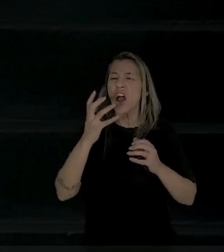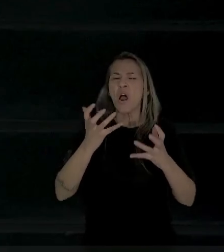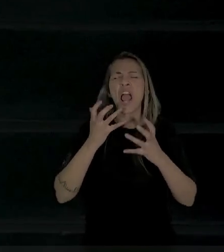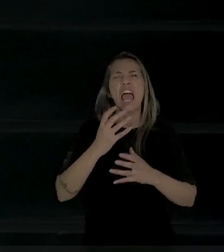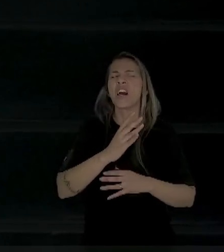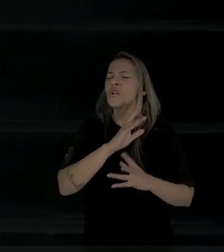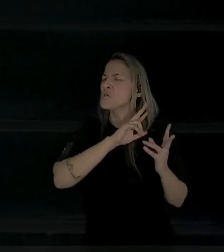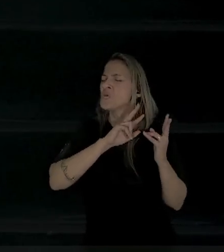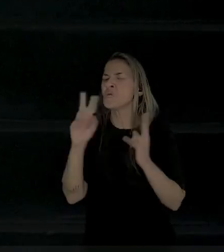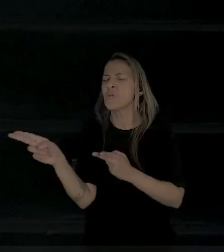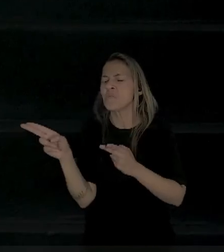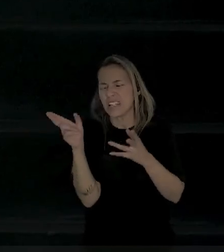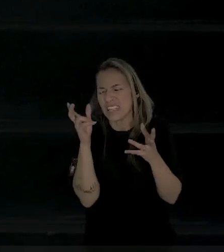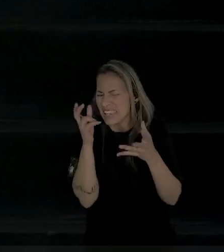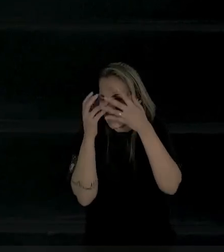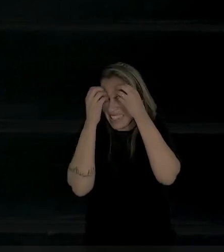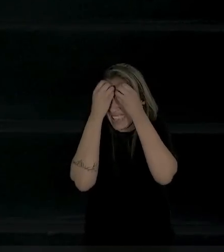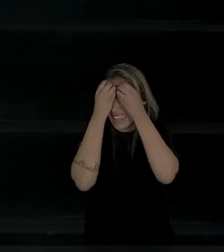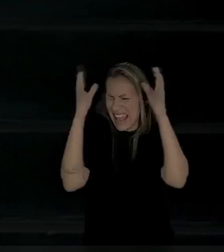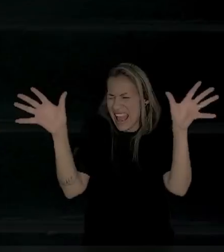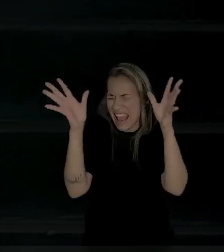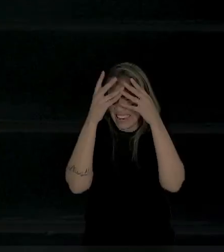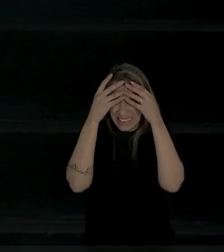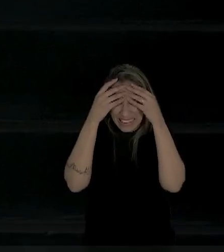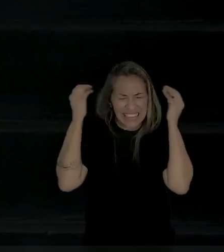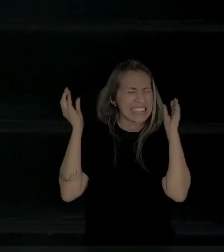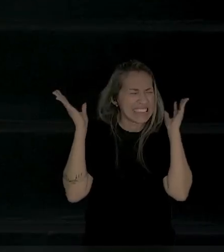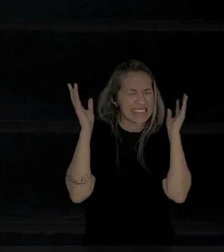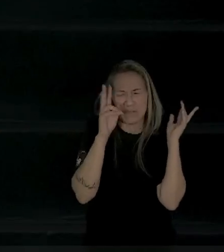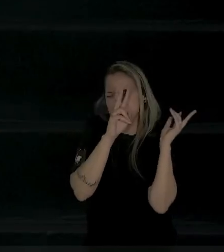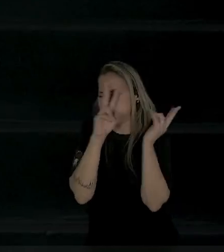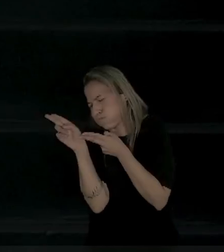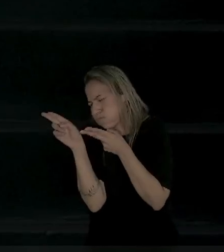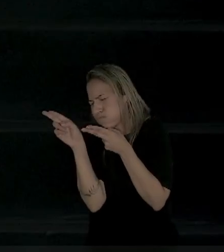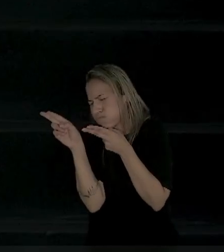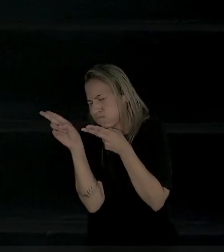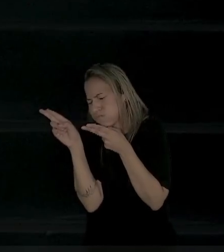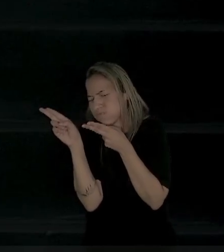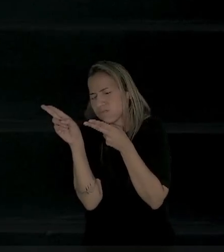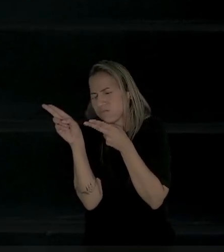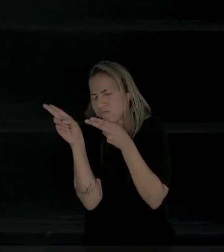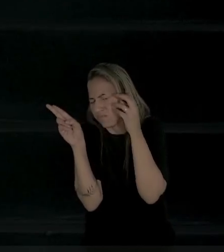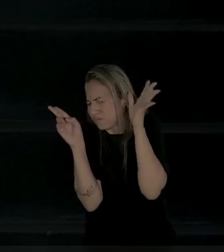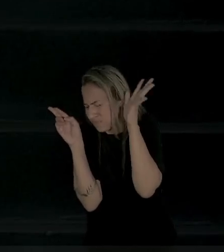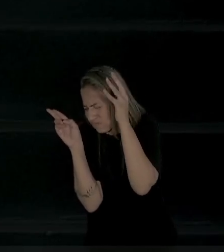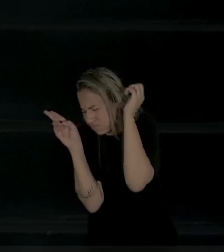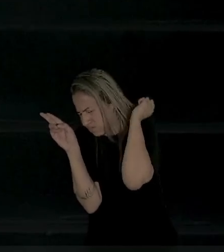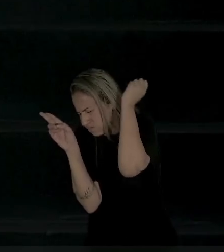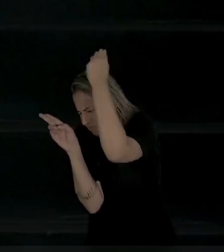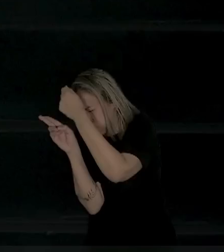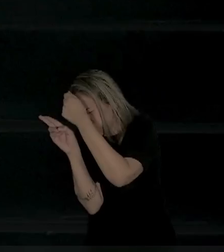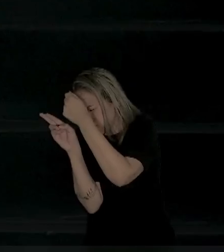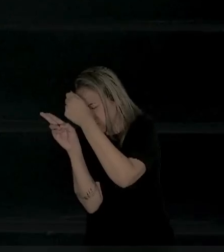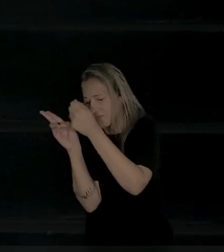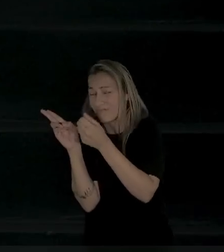terremoto que desorganiza e que um fogo provoca. E Deus não está te batendo por isso, porque ainda no fundo